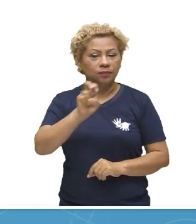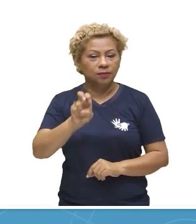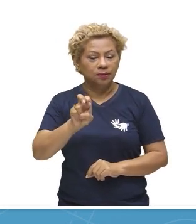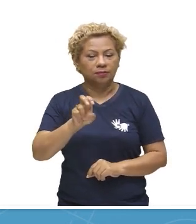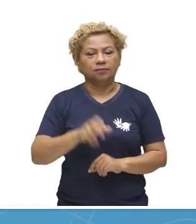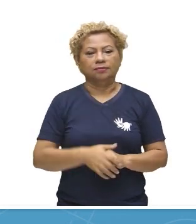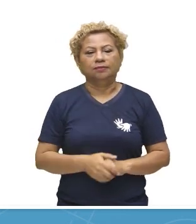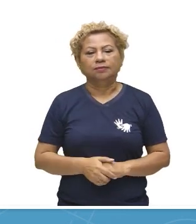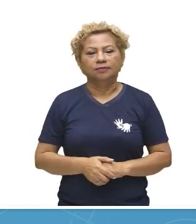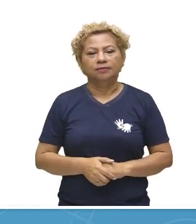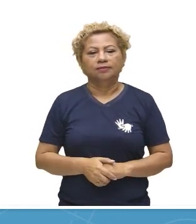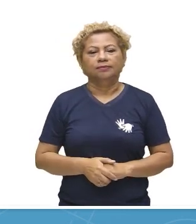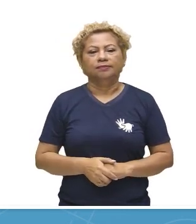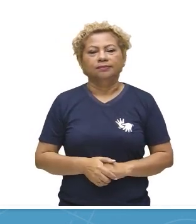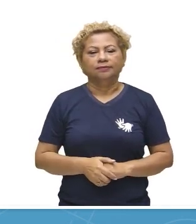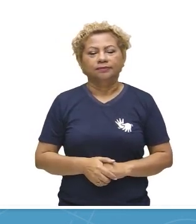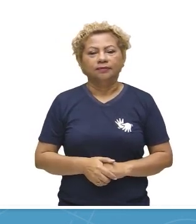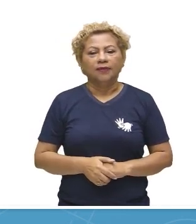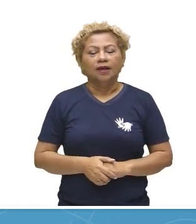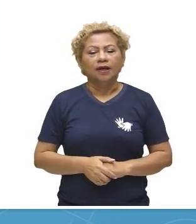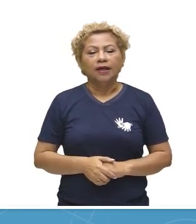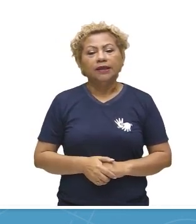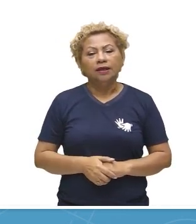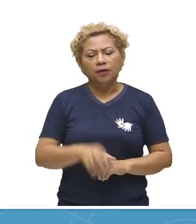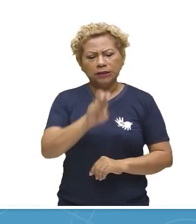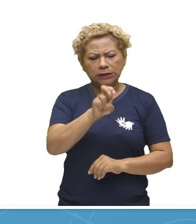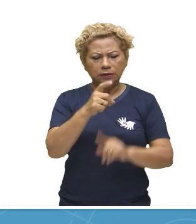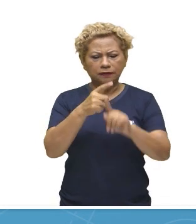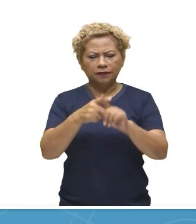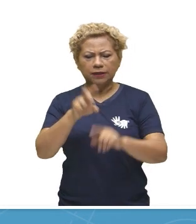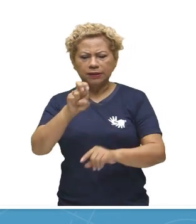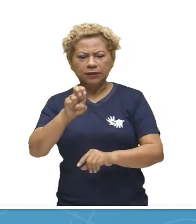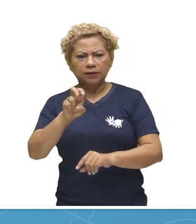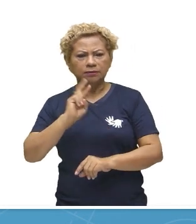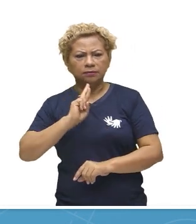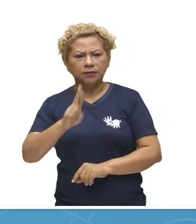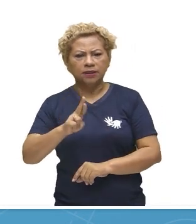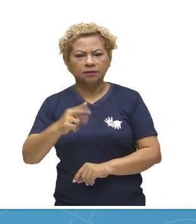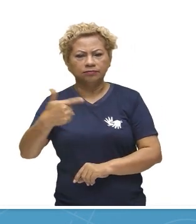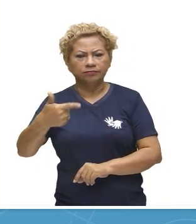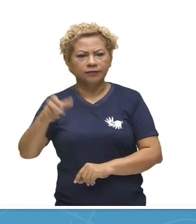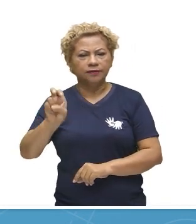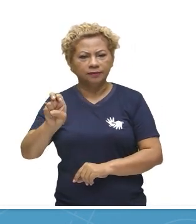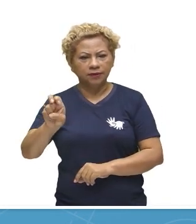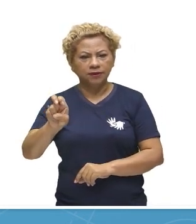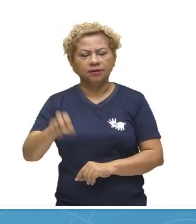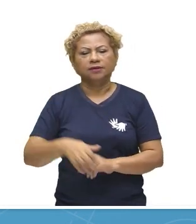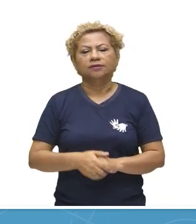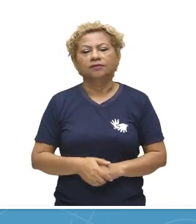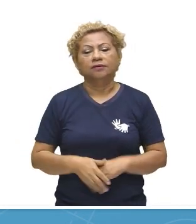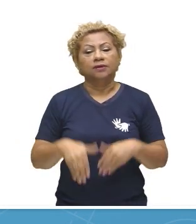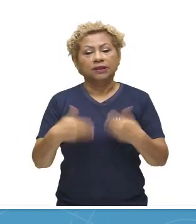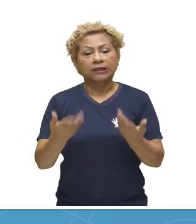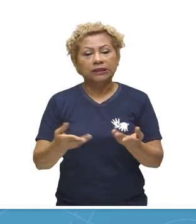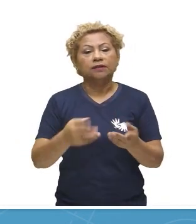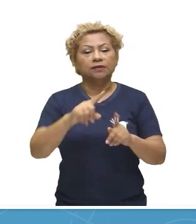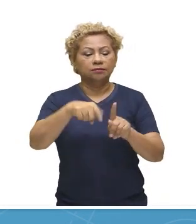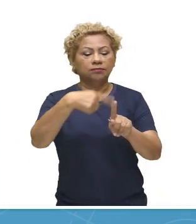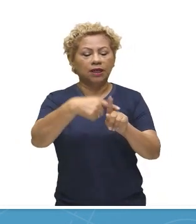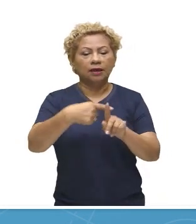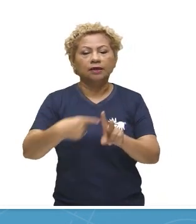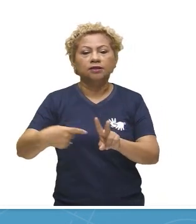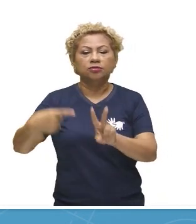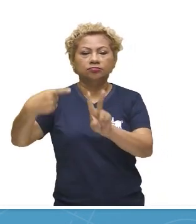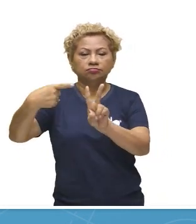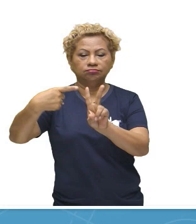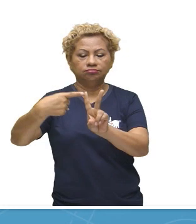minha potenciação. Qual é a operação que vai desfazer essa operação de potenciação? Essa operação